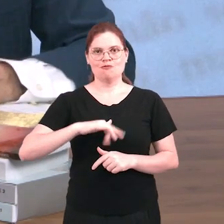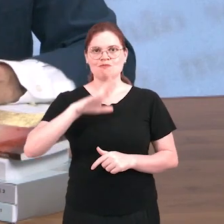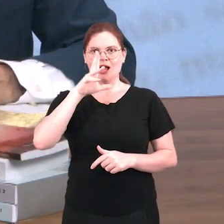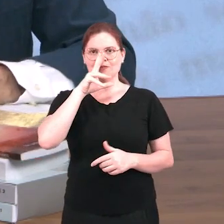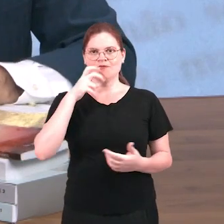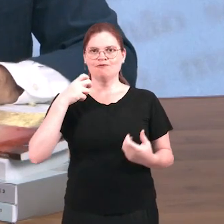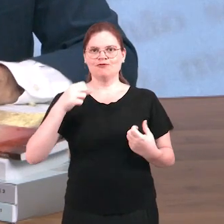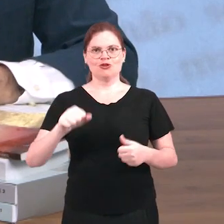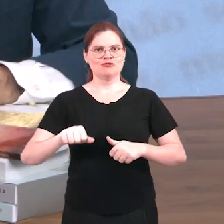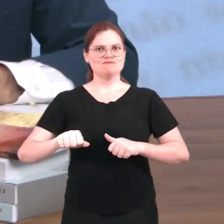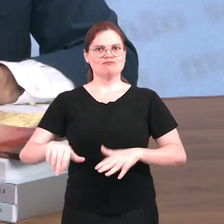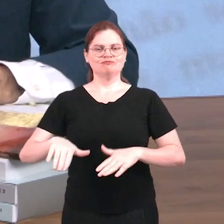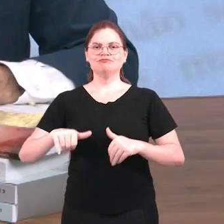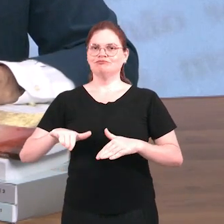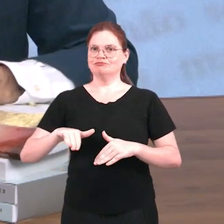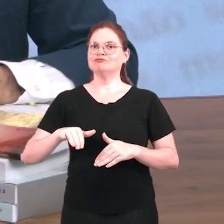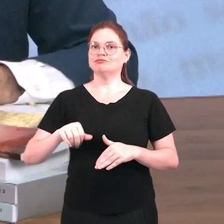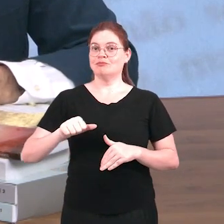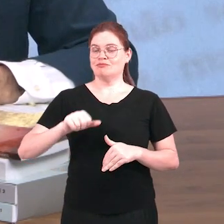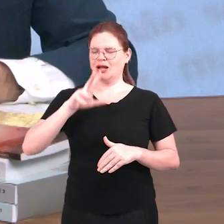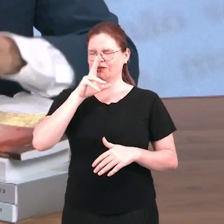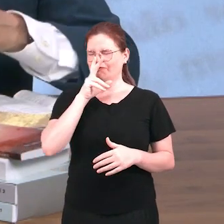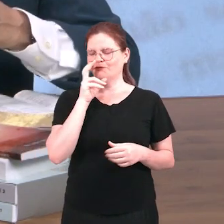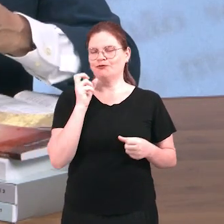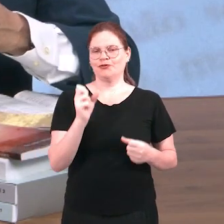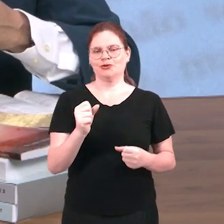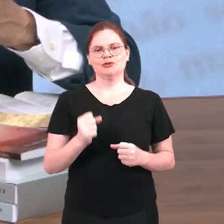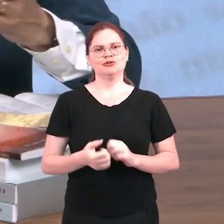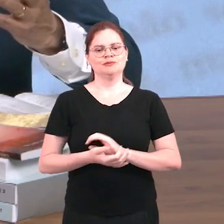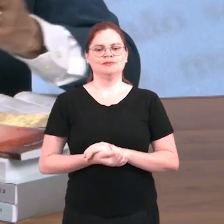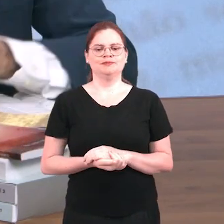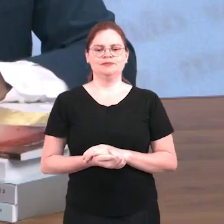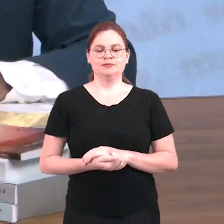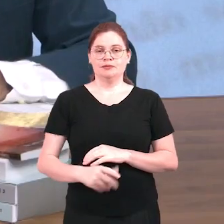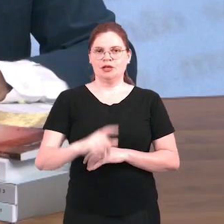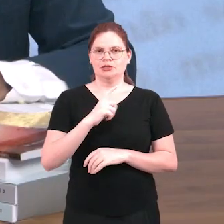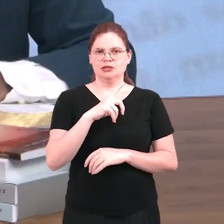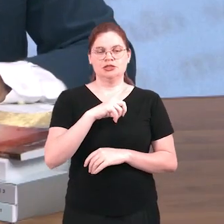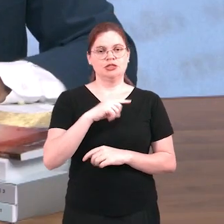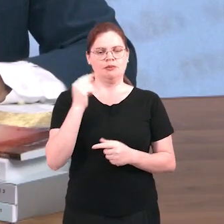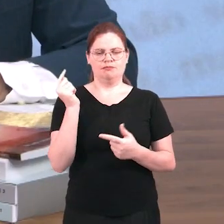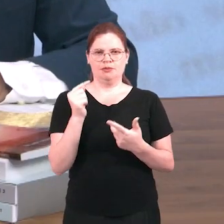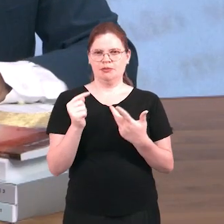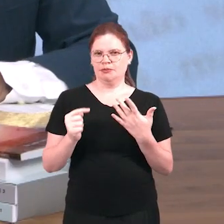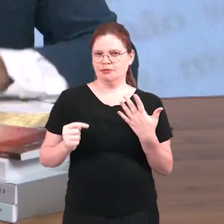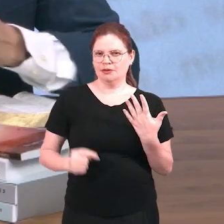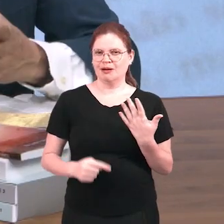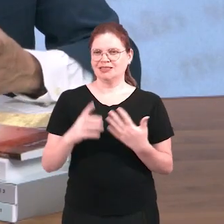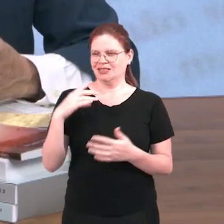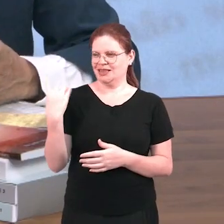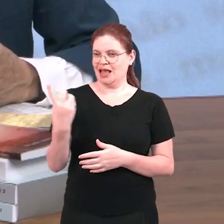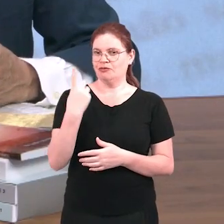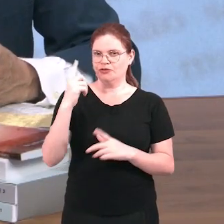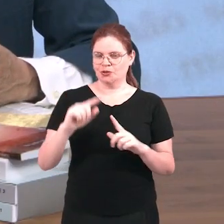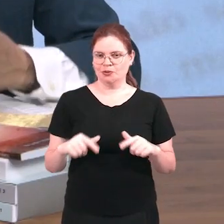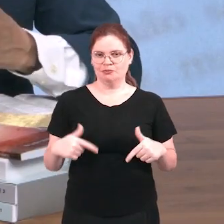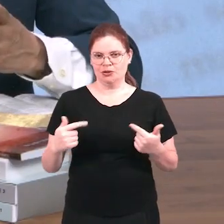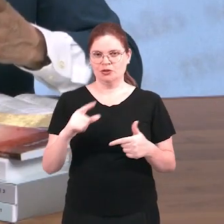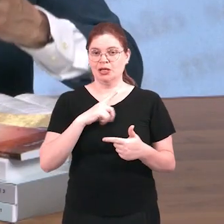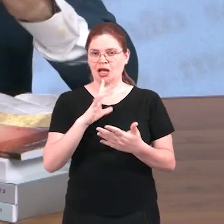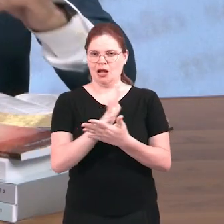potências militares do seu tempo. Dentre as realizações de Davi, nós podemos